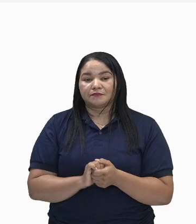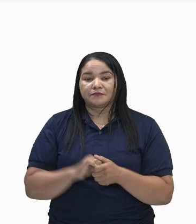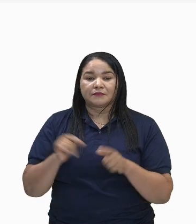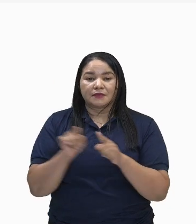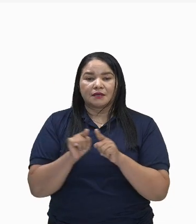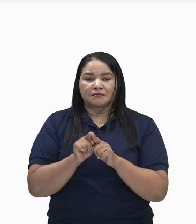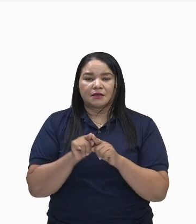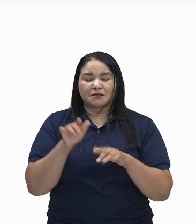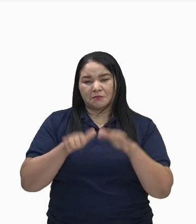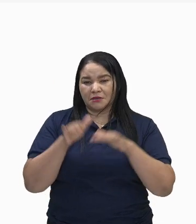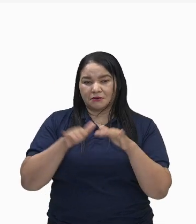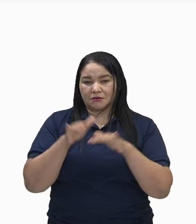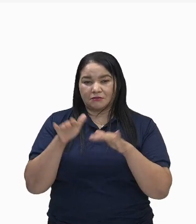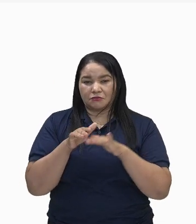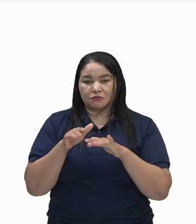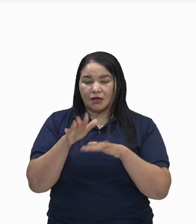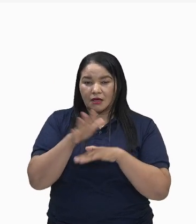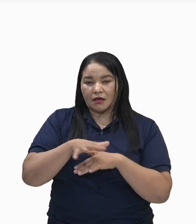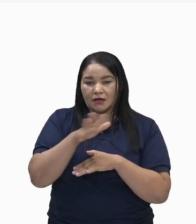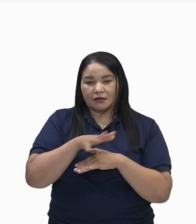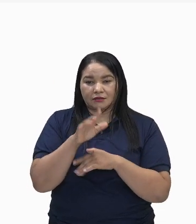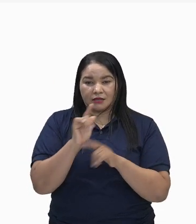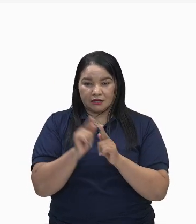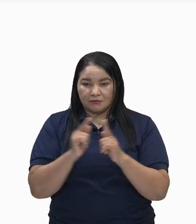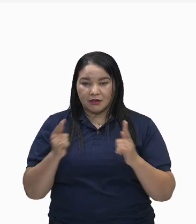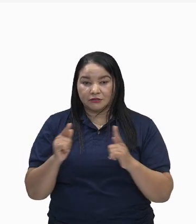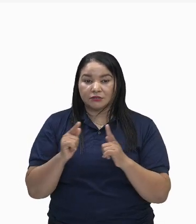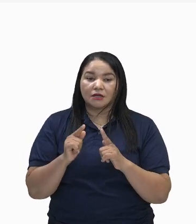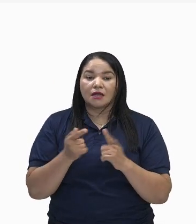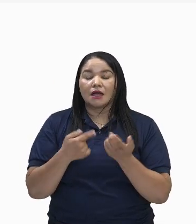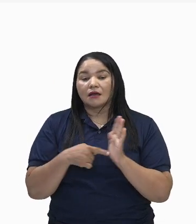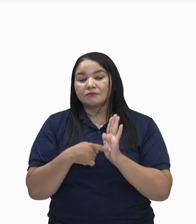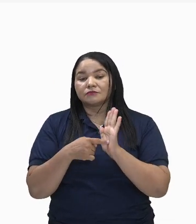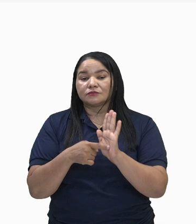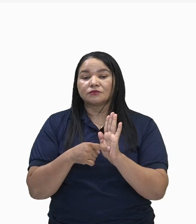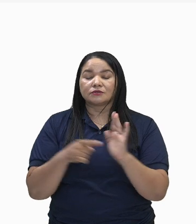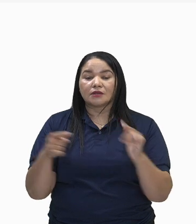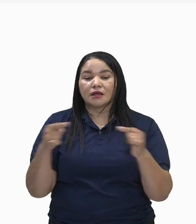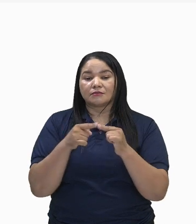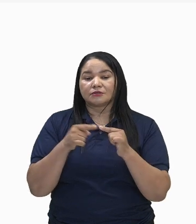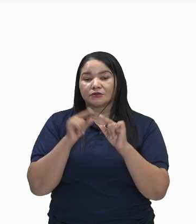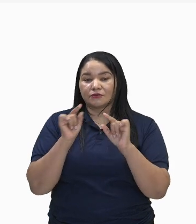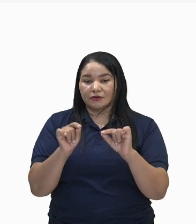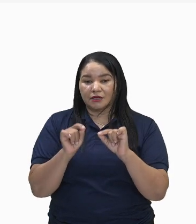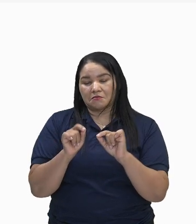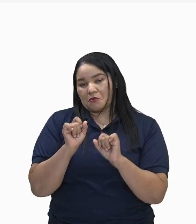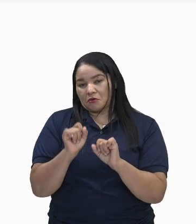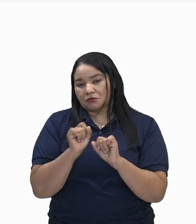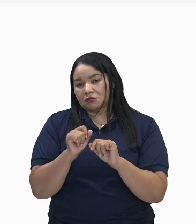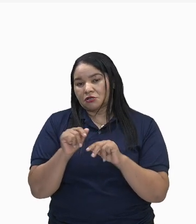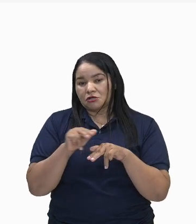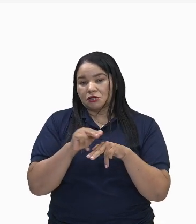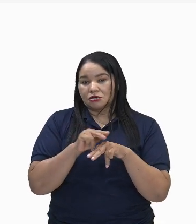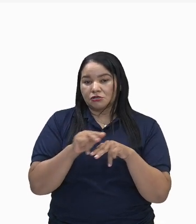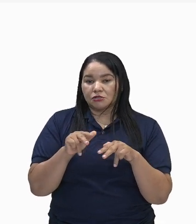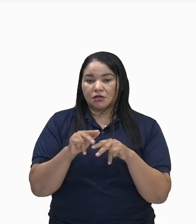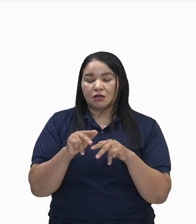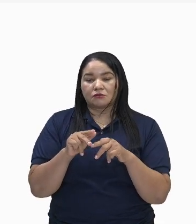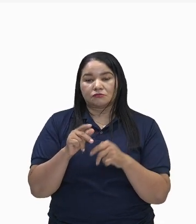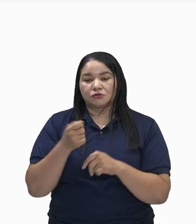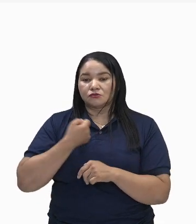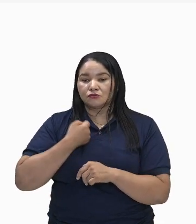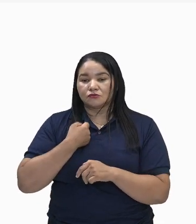campo gramatical, ela atua. A silepse pode ser de gênero, de número, de